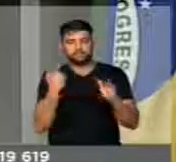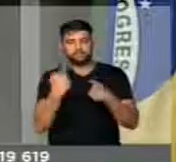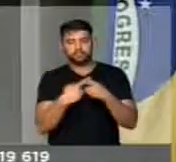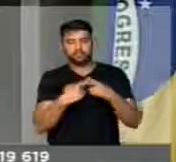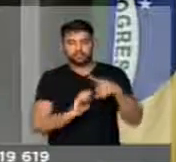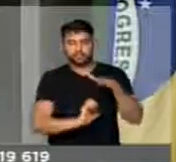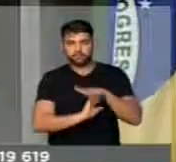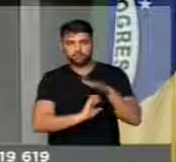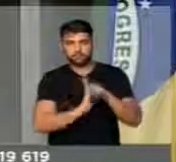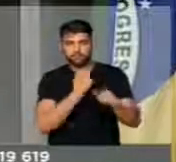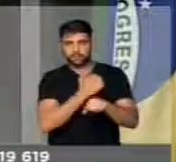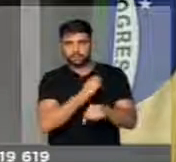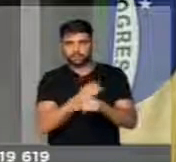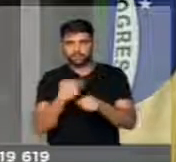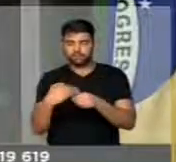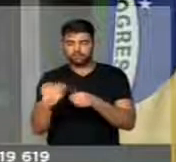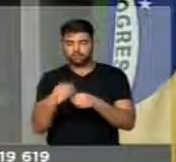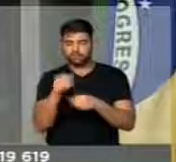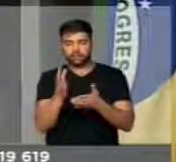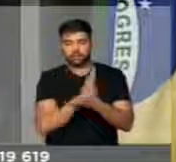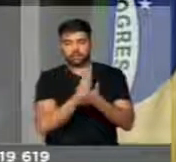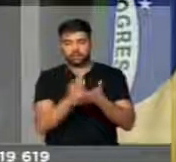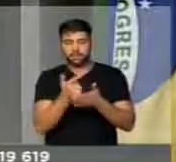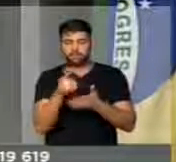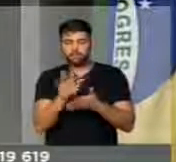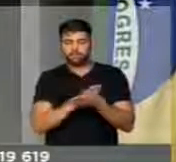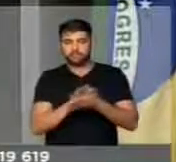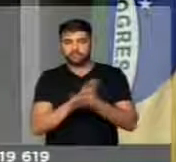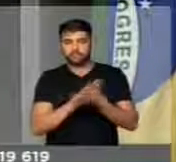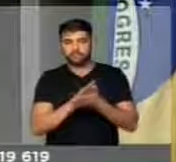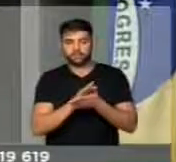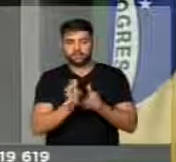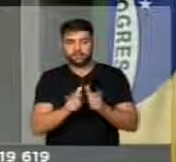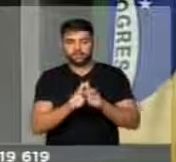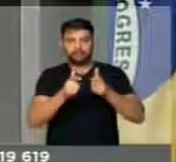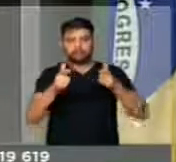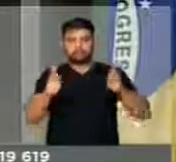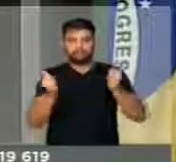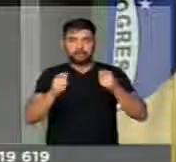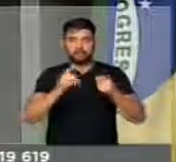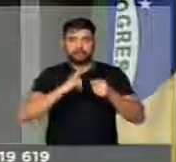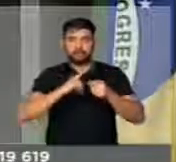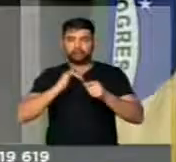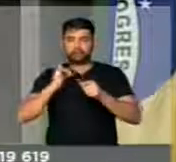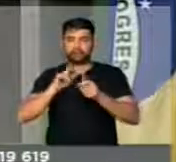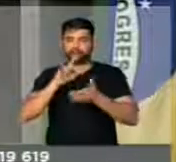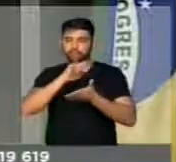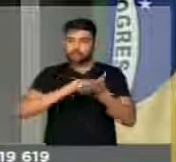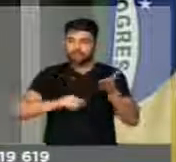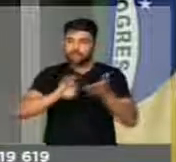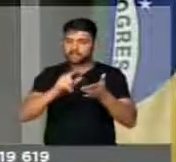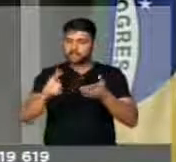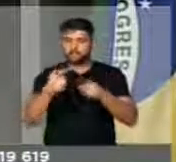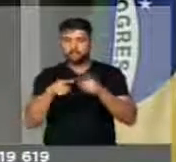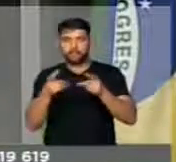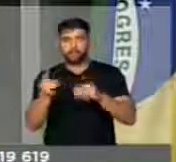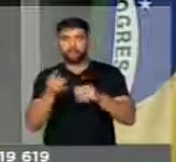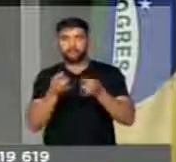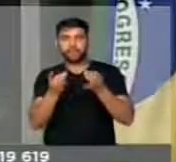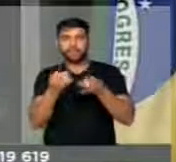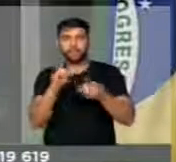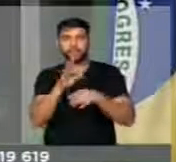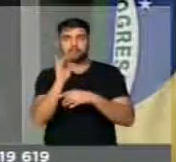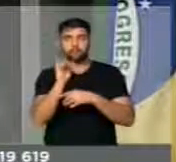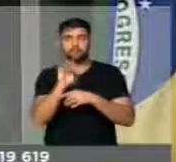essas empresas estaduais e municipais, elas não têm porte para ter as suas ações colocadas na Bolsa de